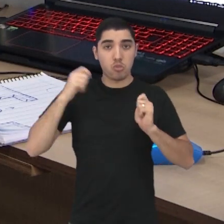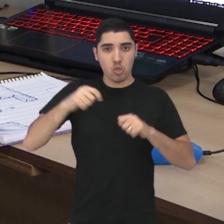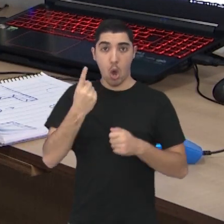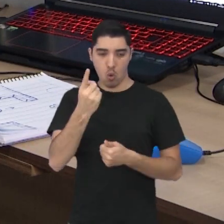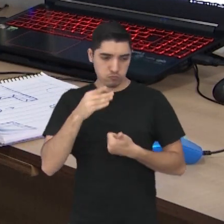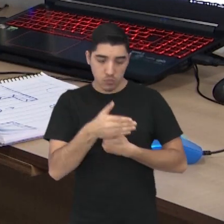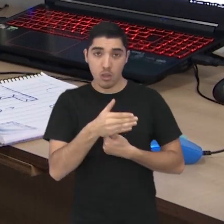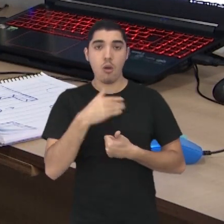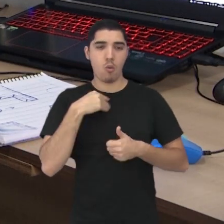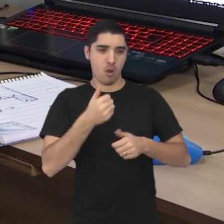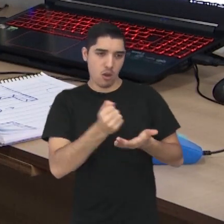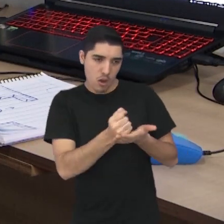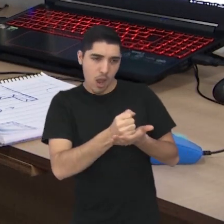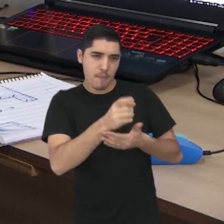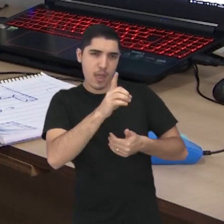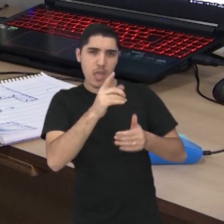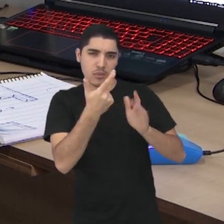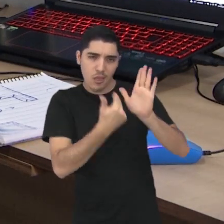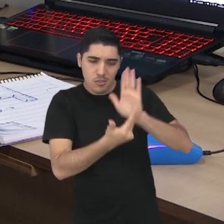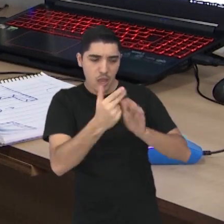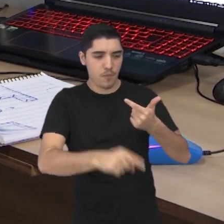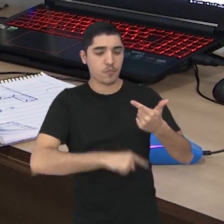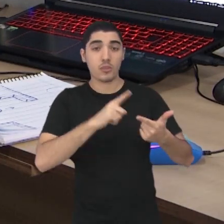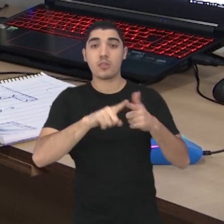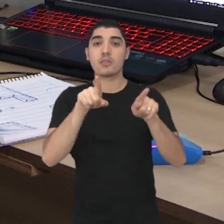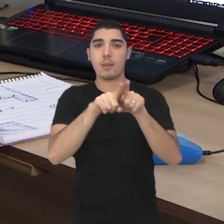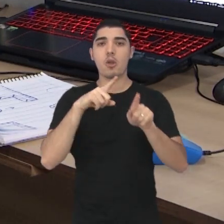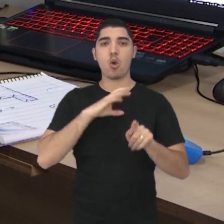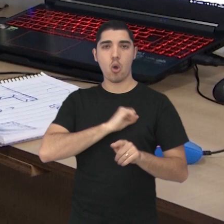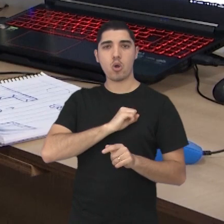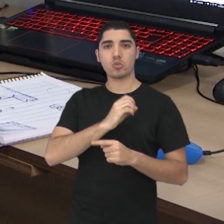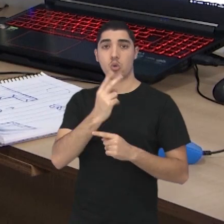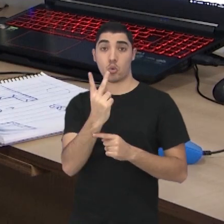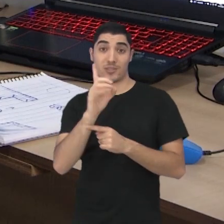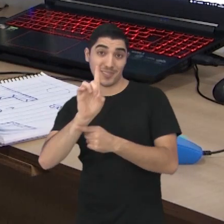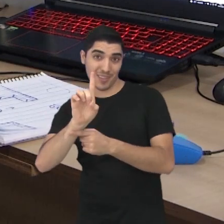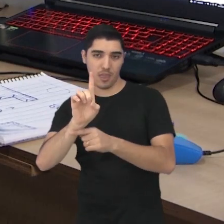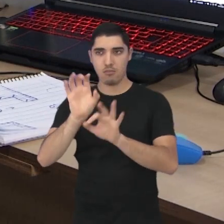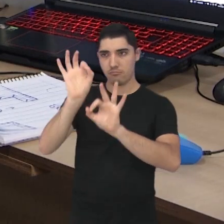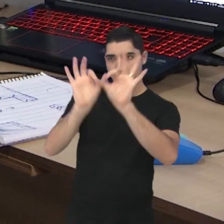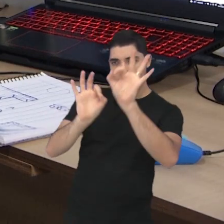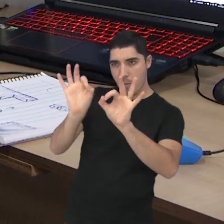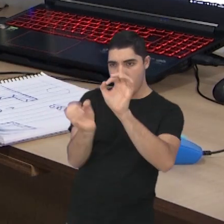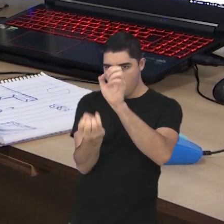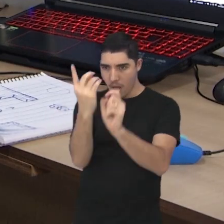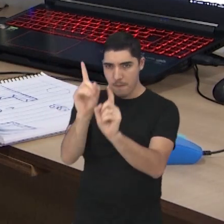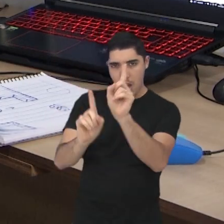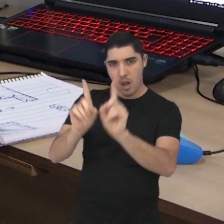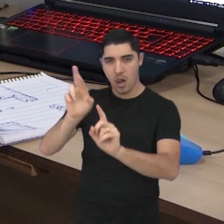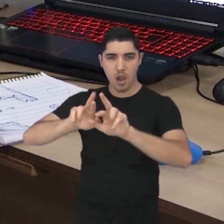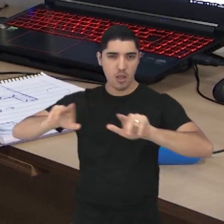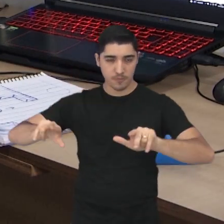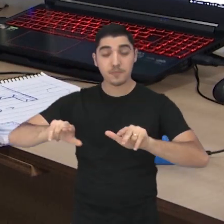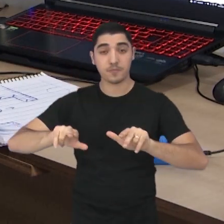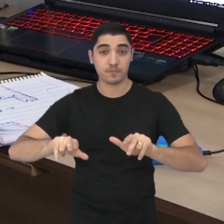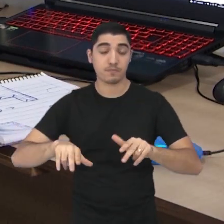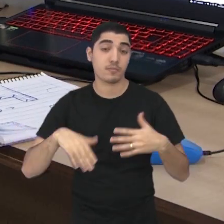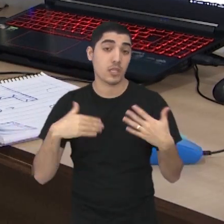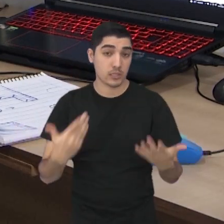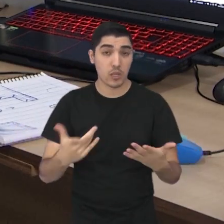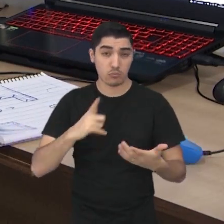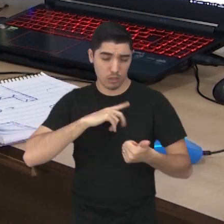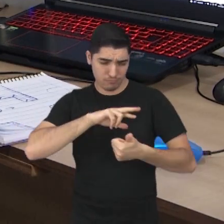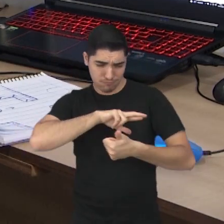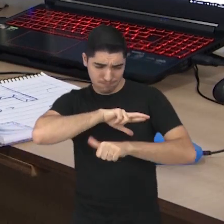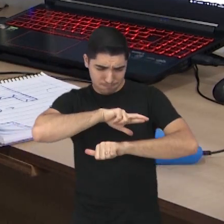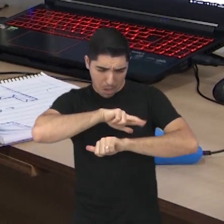sou game designer, também sou animador, né? Artista 2D. Ele é programador, também ajuda no level design e tal. Em